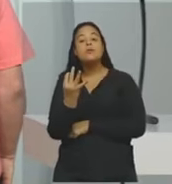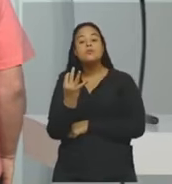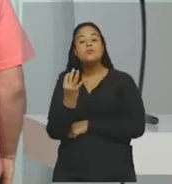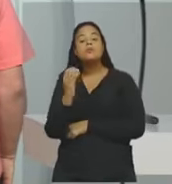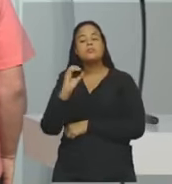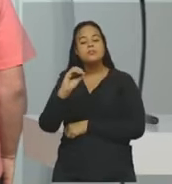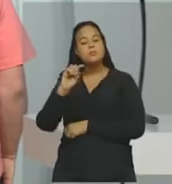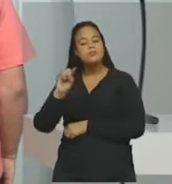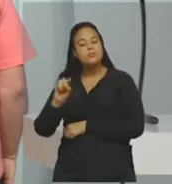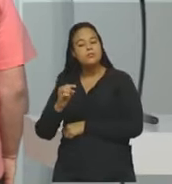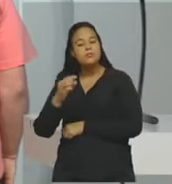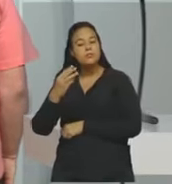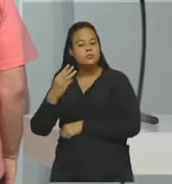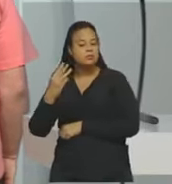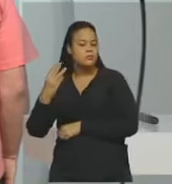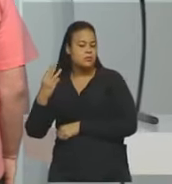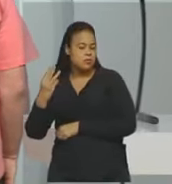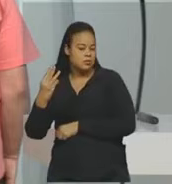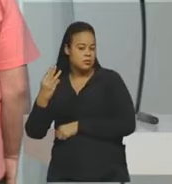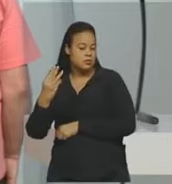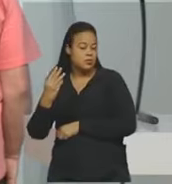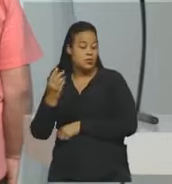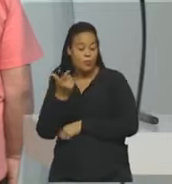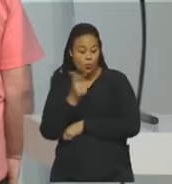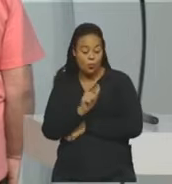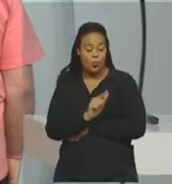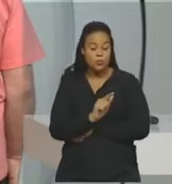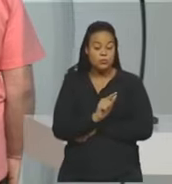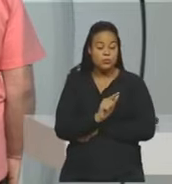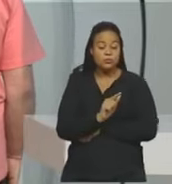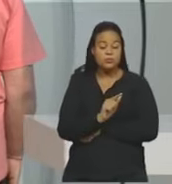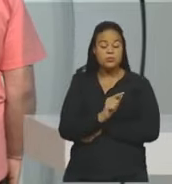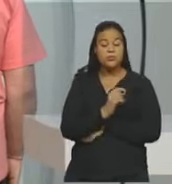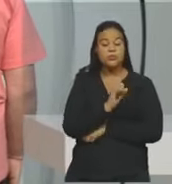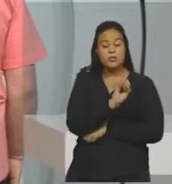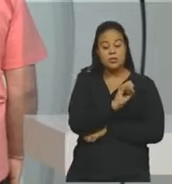0,33, enquanto o I2 vai valer aproximadamente